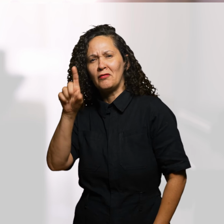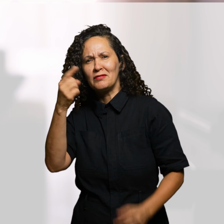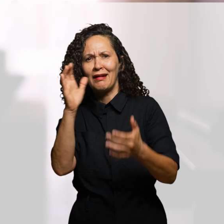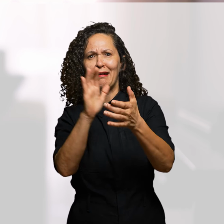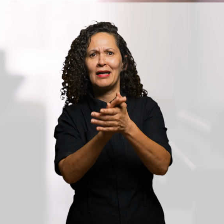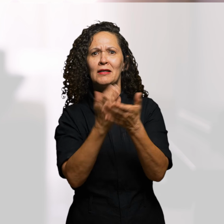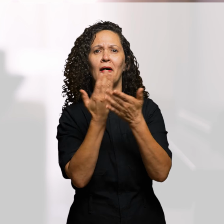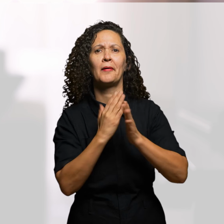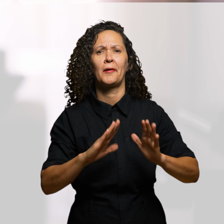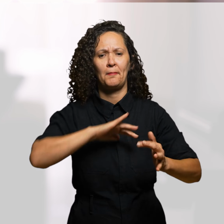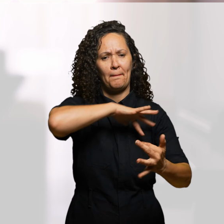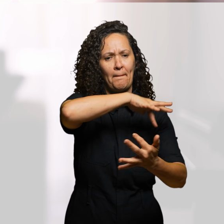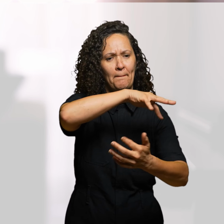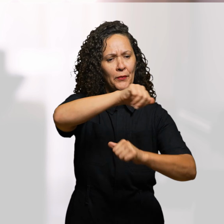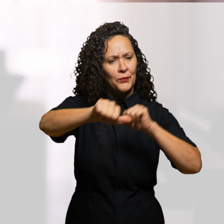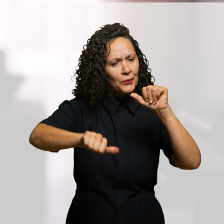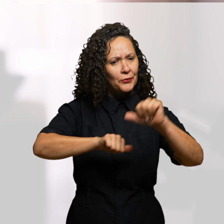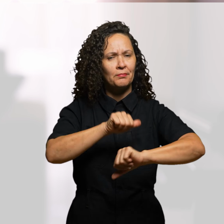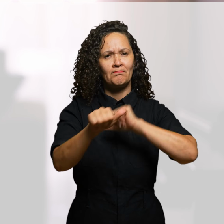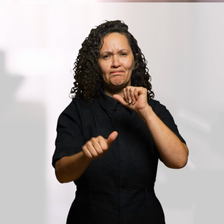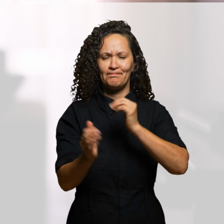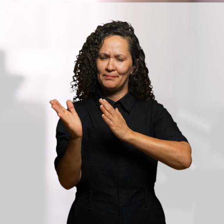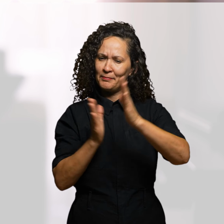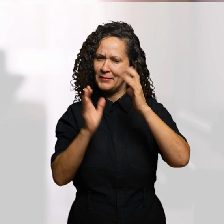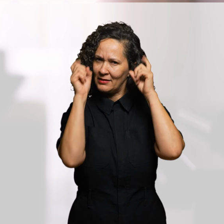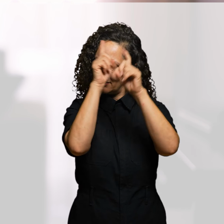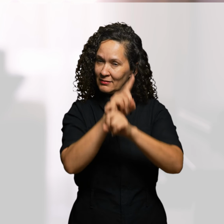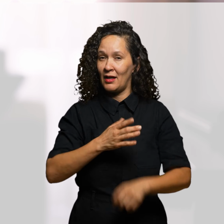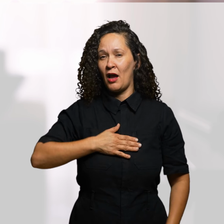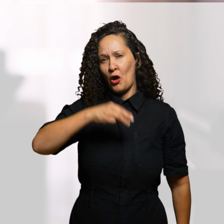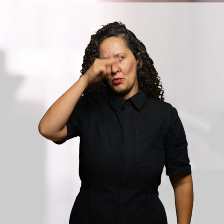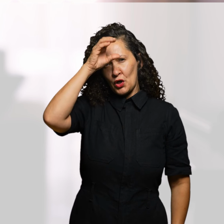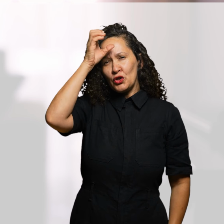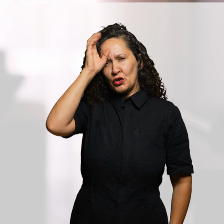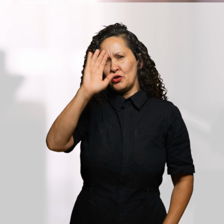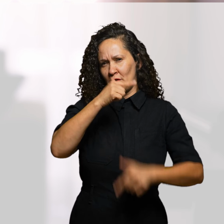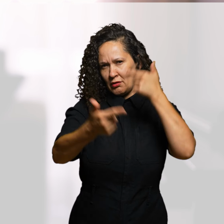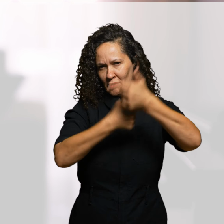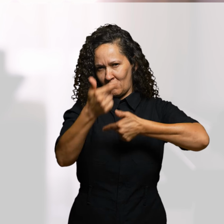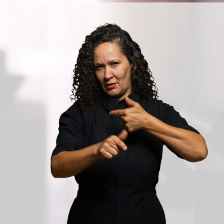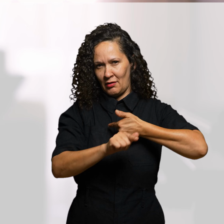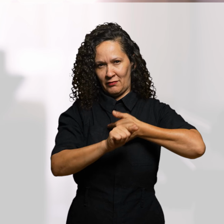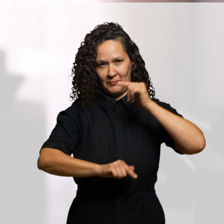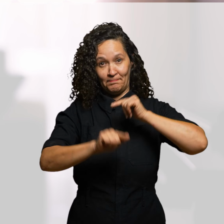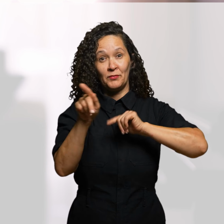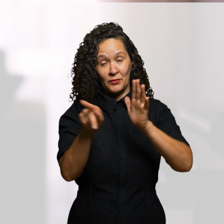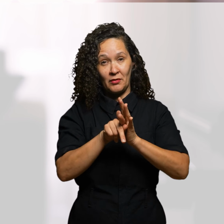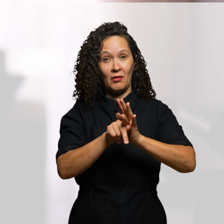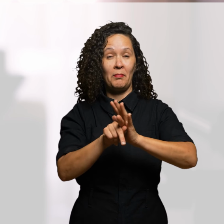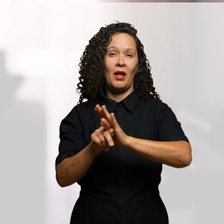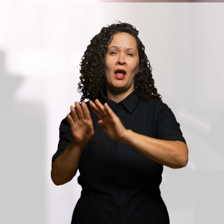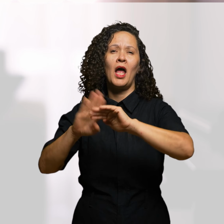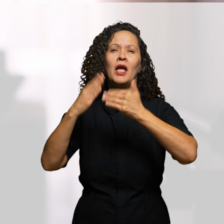E de repente, meu mundo caiu. Então foi um período muito difícil. A minha tia já trabalhava com o ensino especial e me incentivava a ir para o